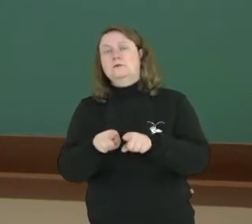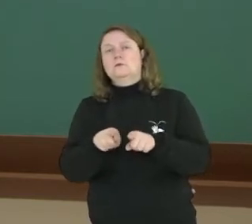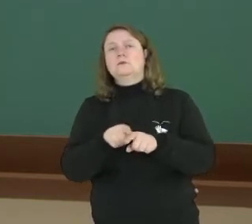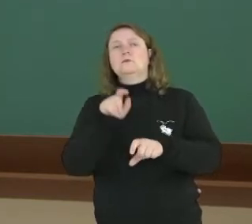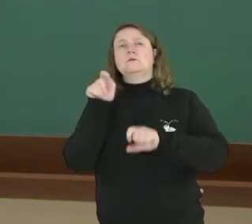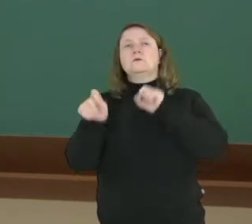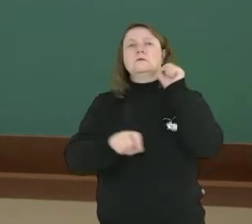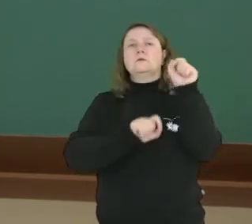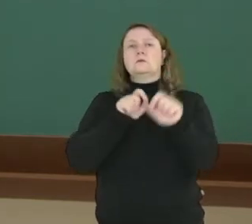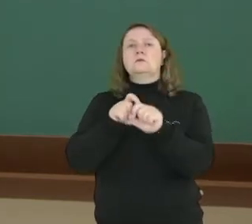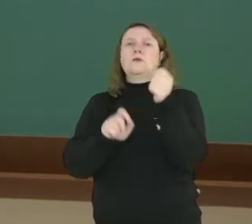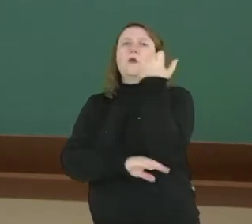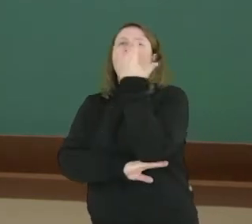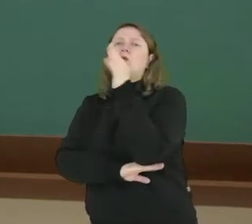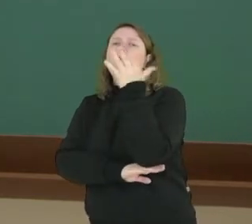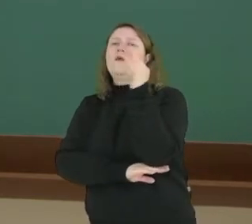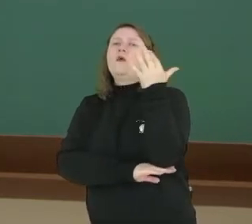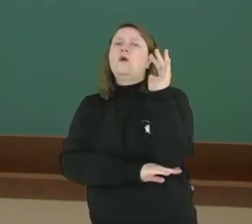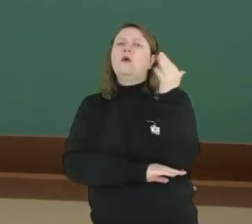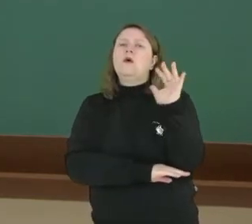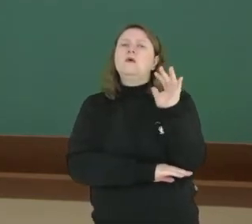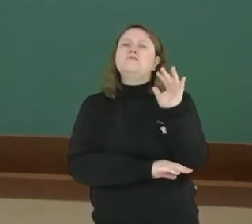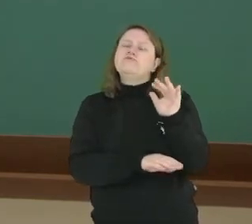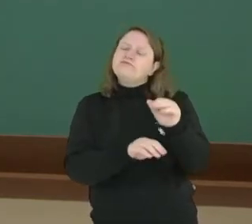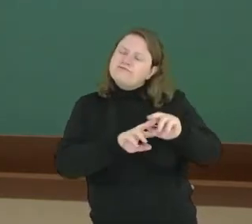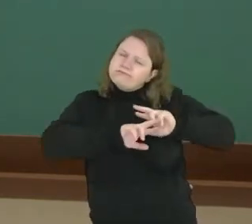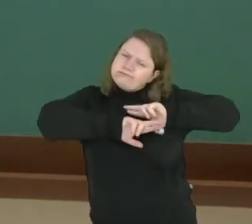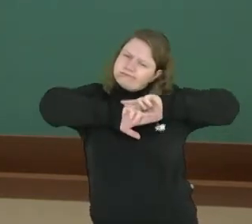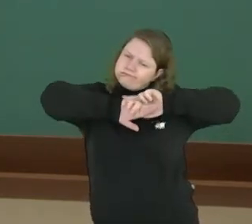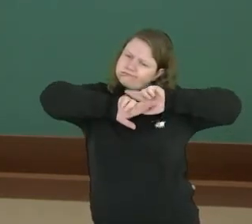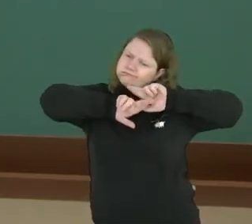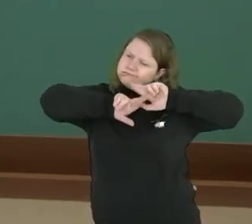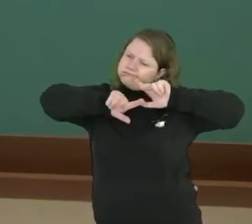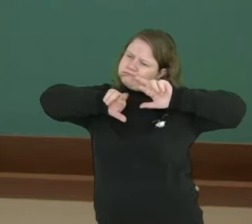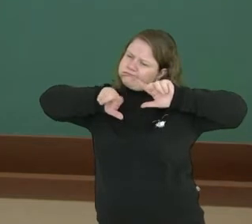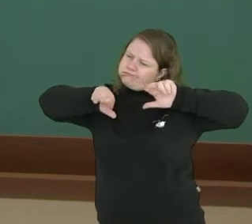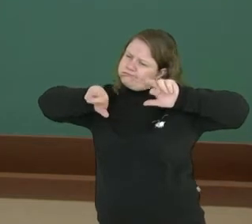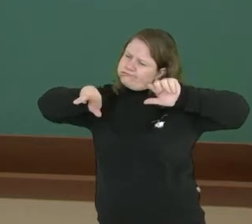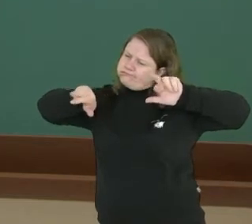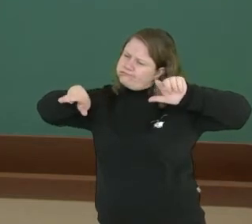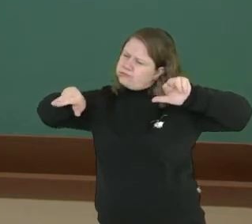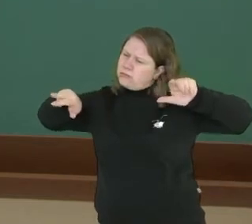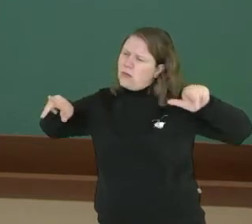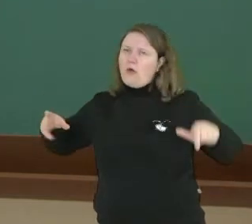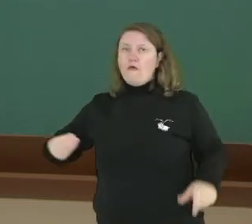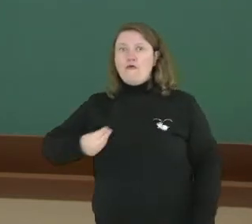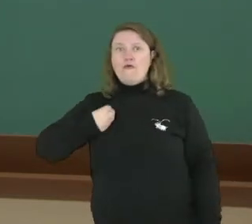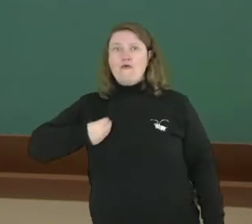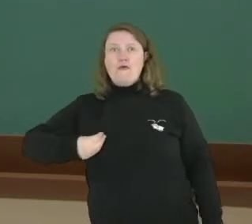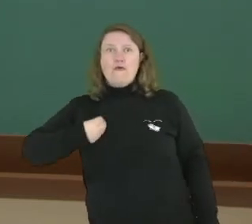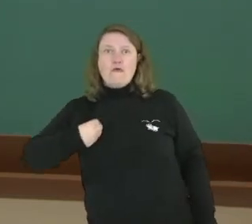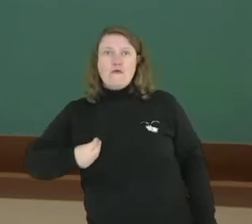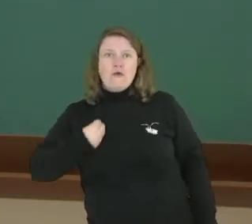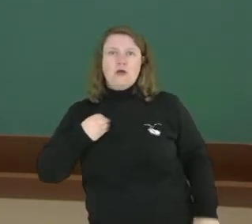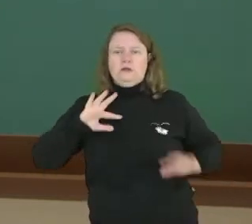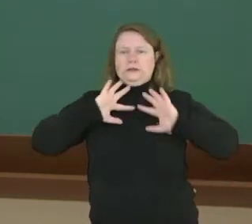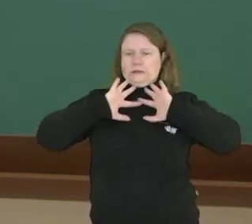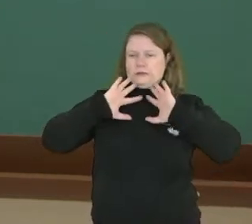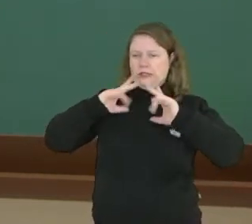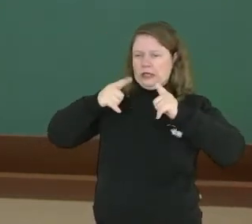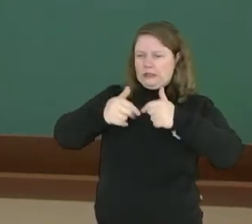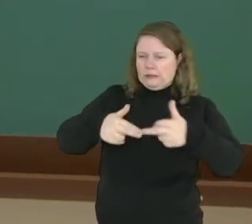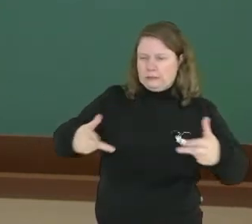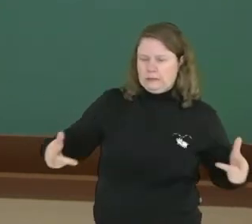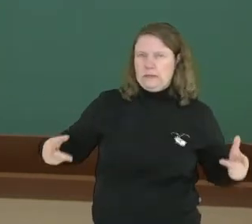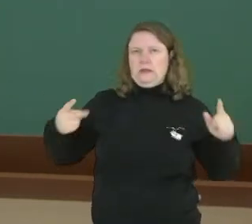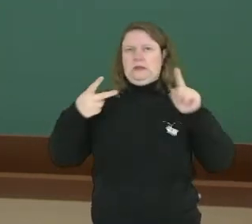a que apresenta a maior biodiversidade por hectare do mundo, ou seja, a riqueza de vida, a riqueza de espécies da Mata